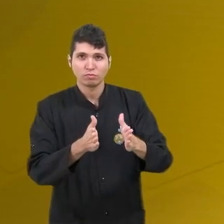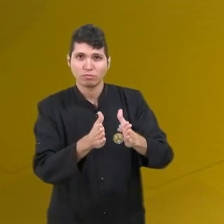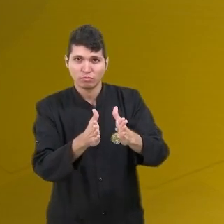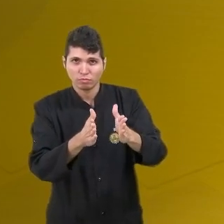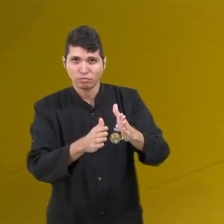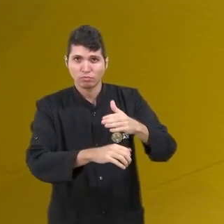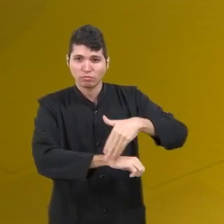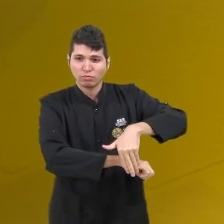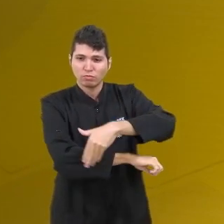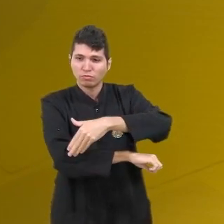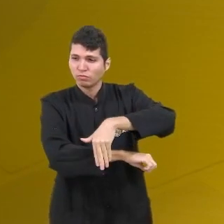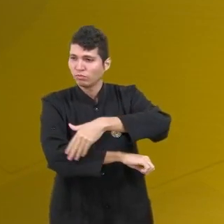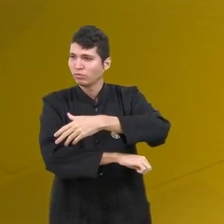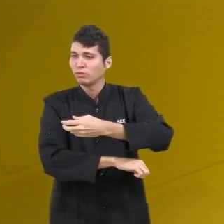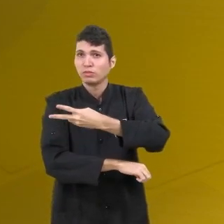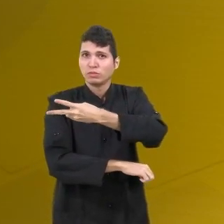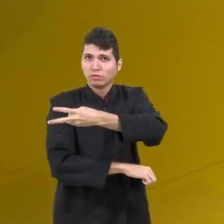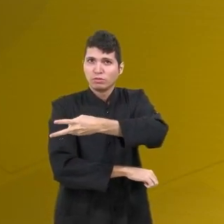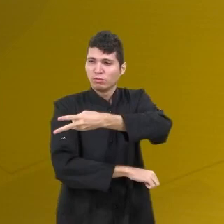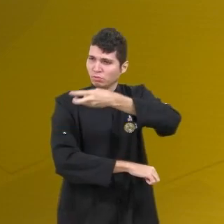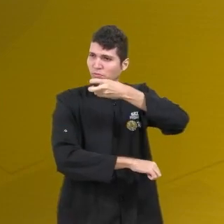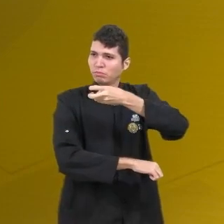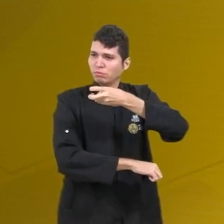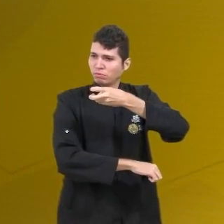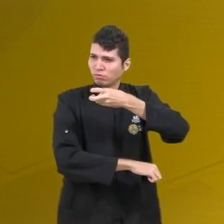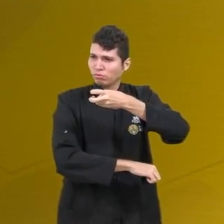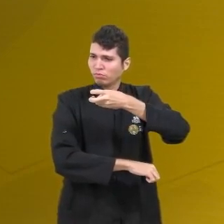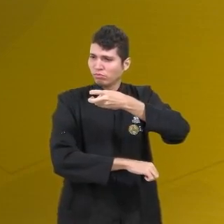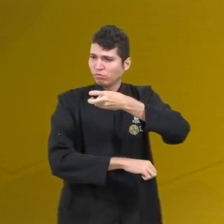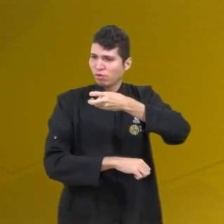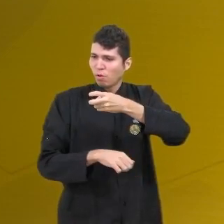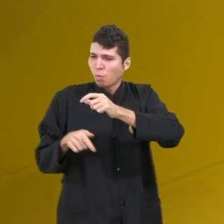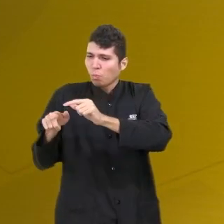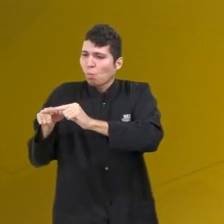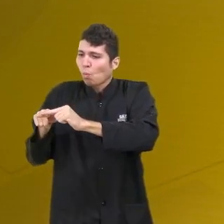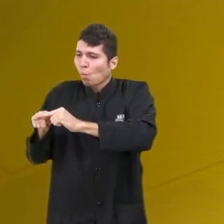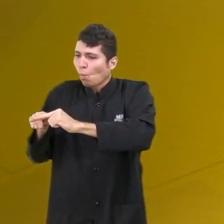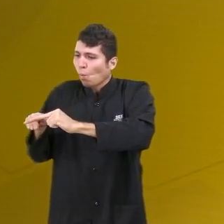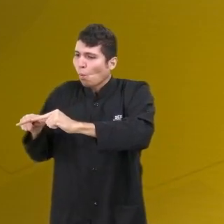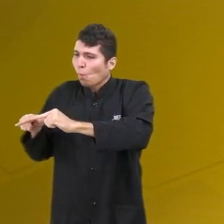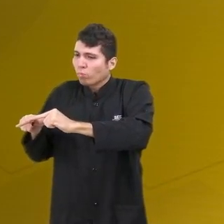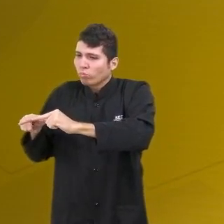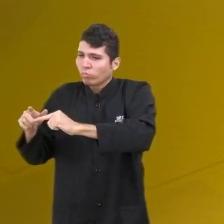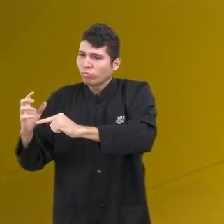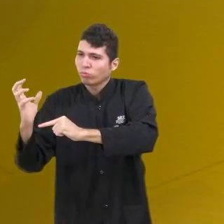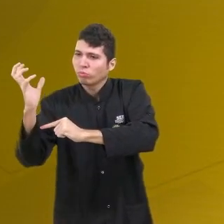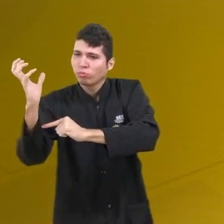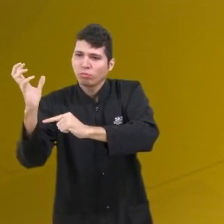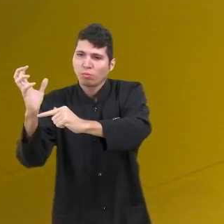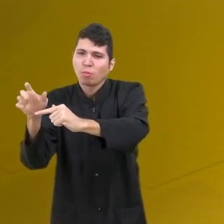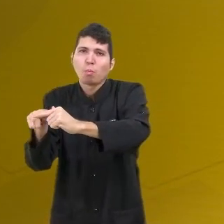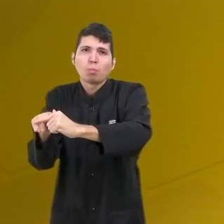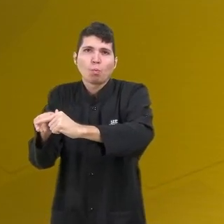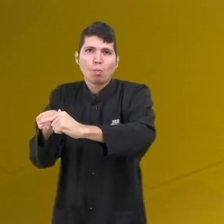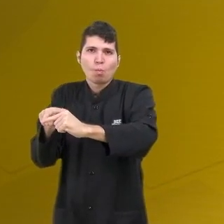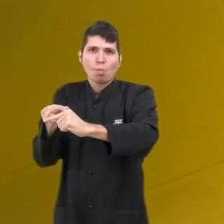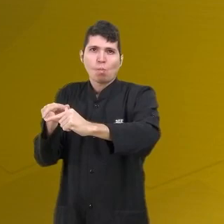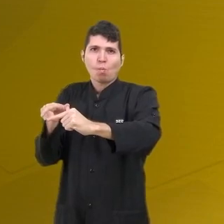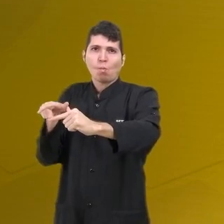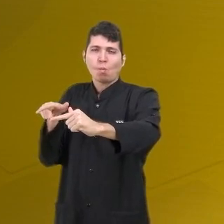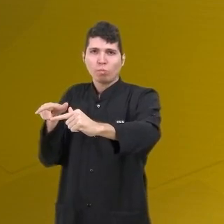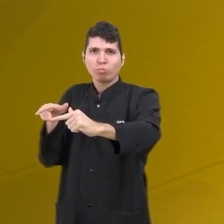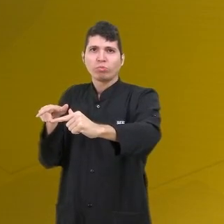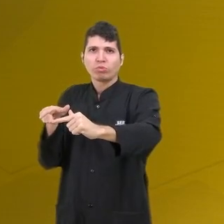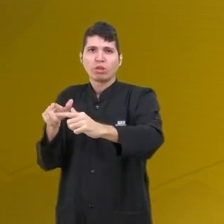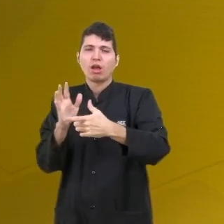percebe que há um clarão ali dentro das florestas hoje. Tá? Antes, a floresta